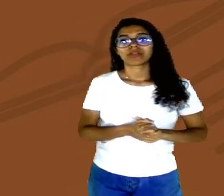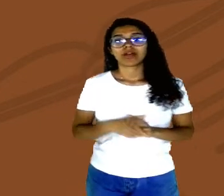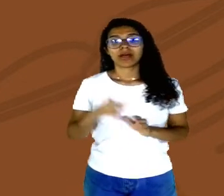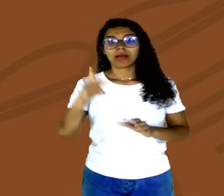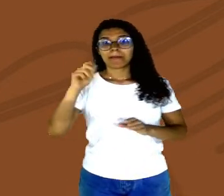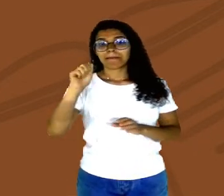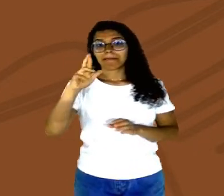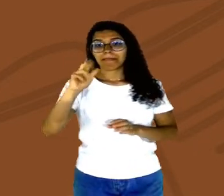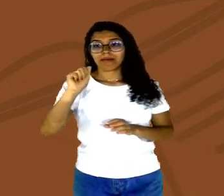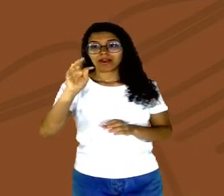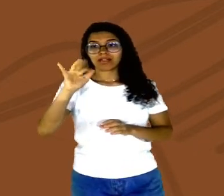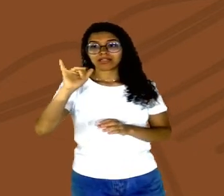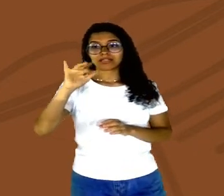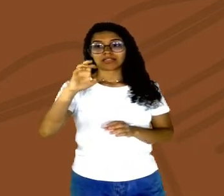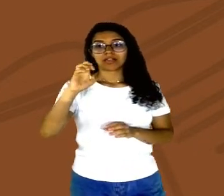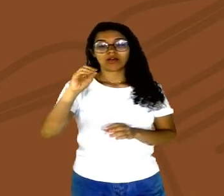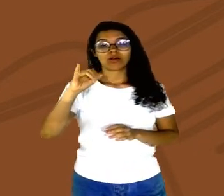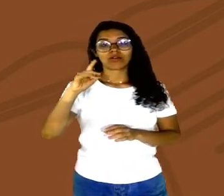aí o